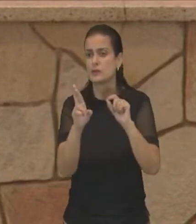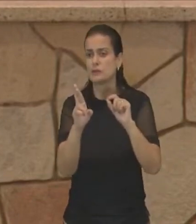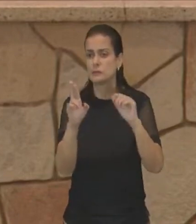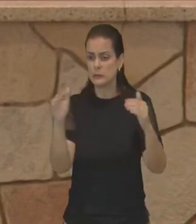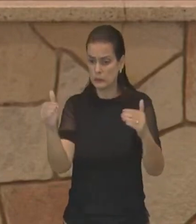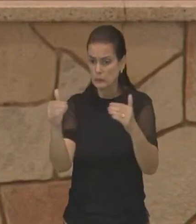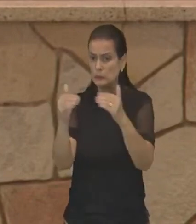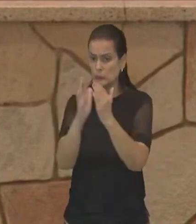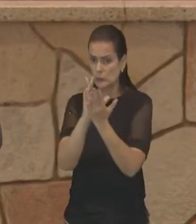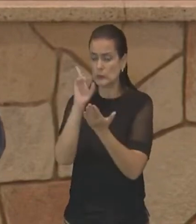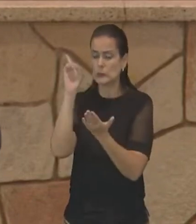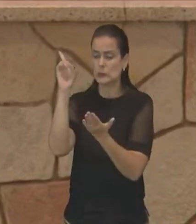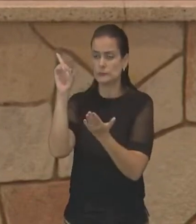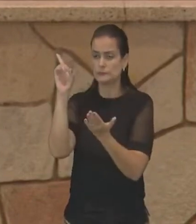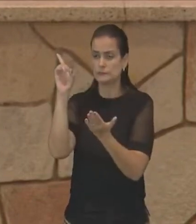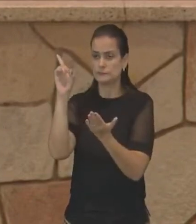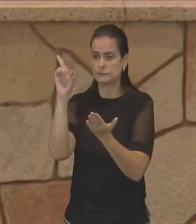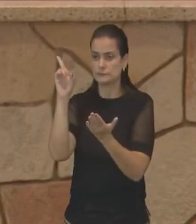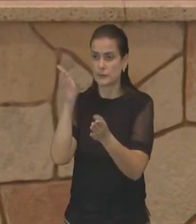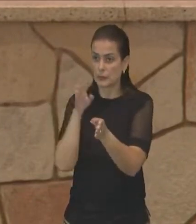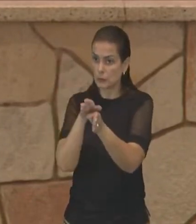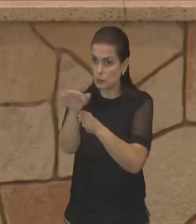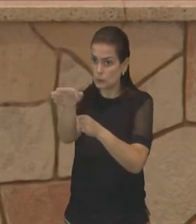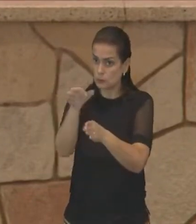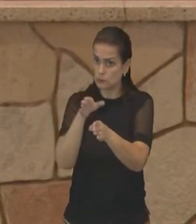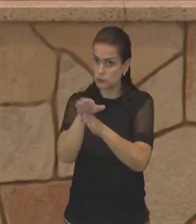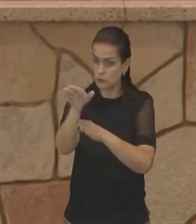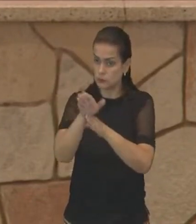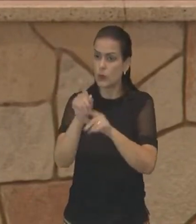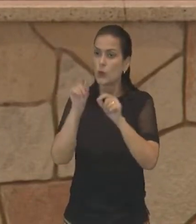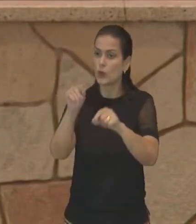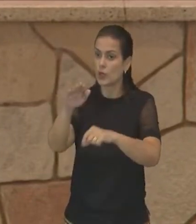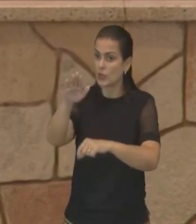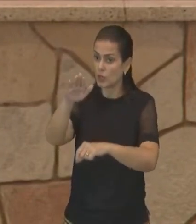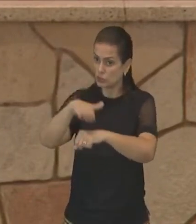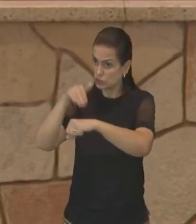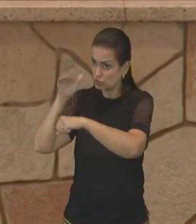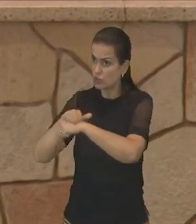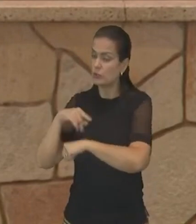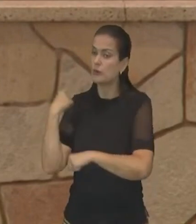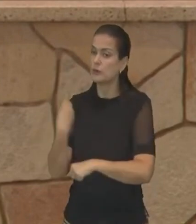desta palavra, a palavra de Deus, exortação à santidade nesta manhã?